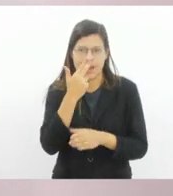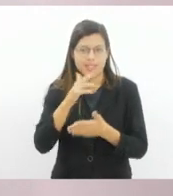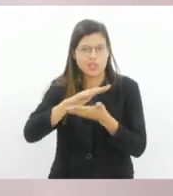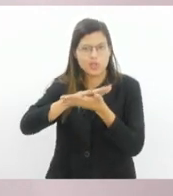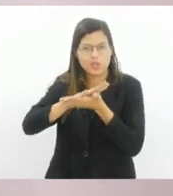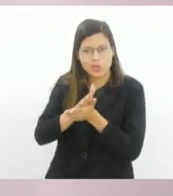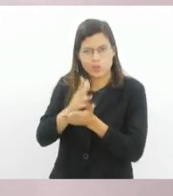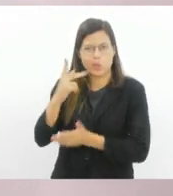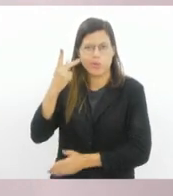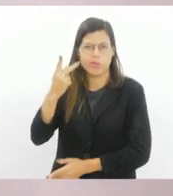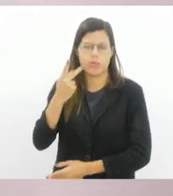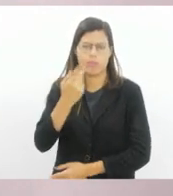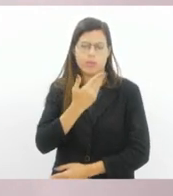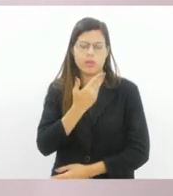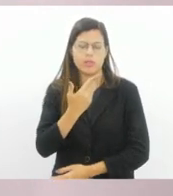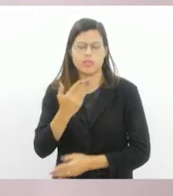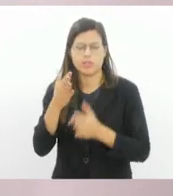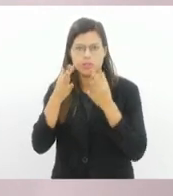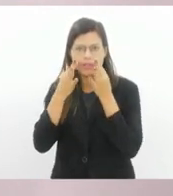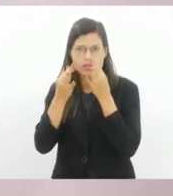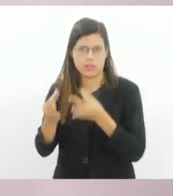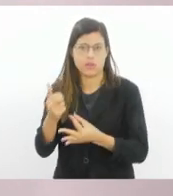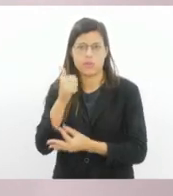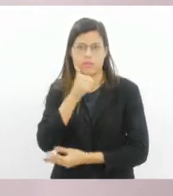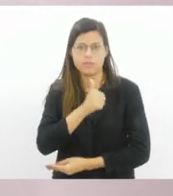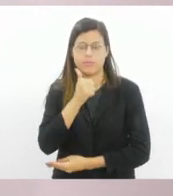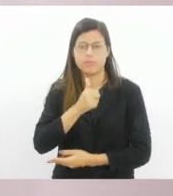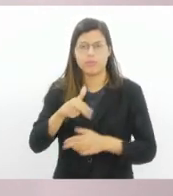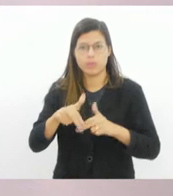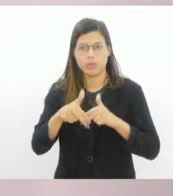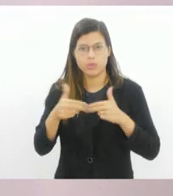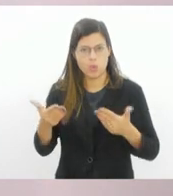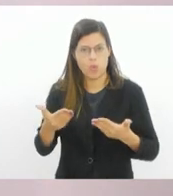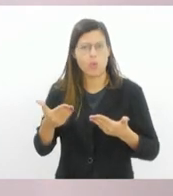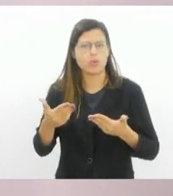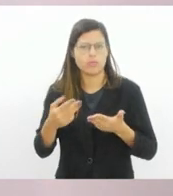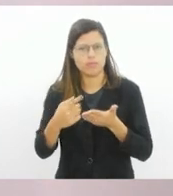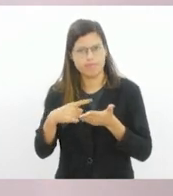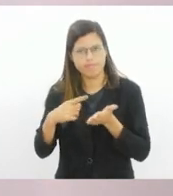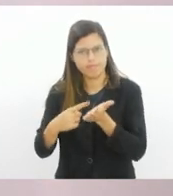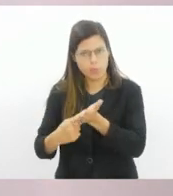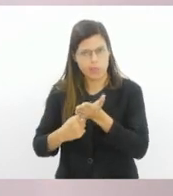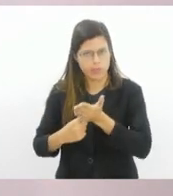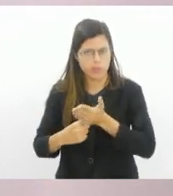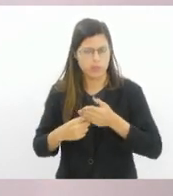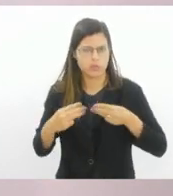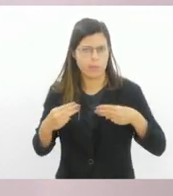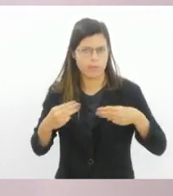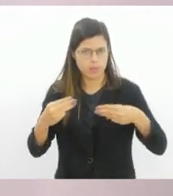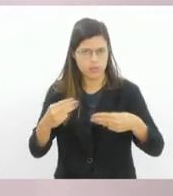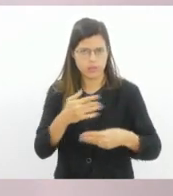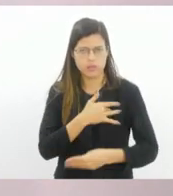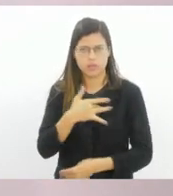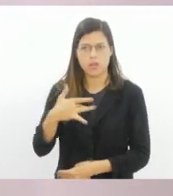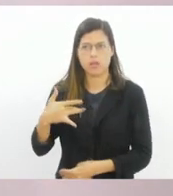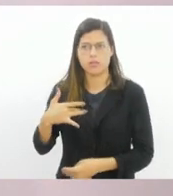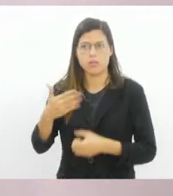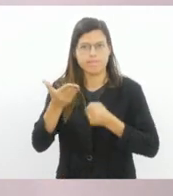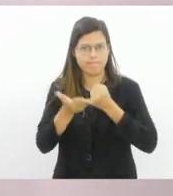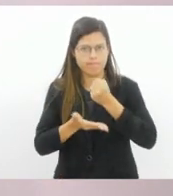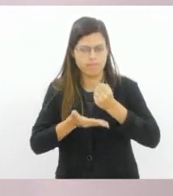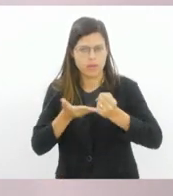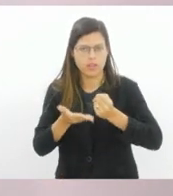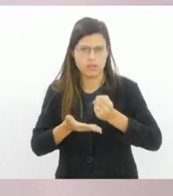relação à atenção às mulheres, por isso que vemos o compromisso hoje do Ministério da Saúde muito bem azeitado